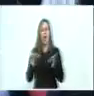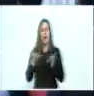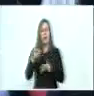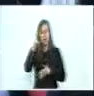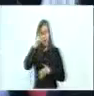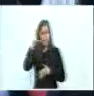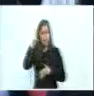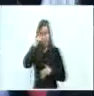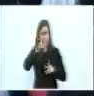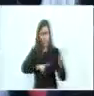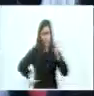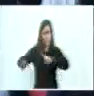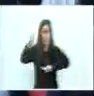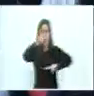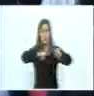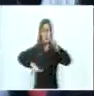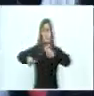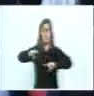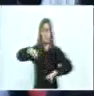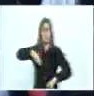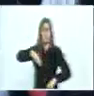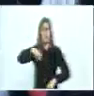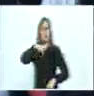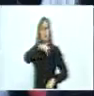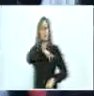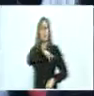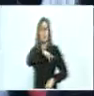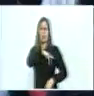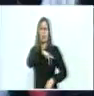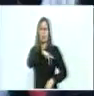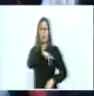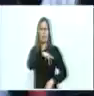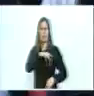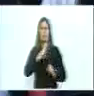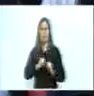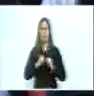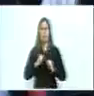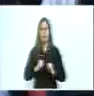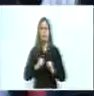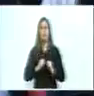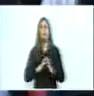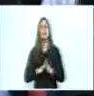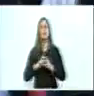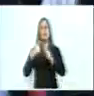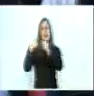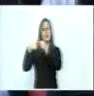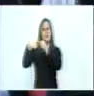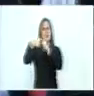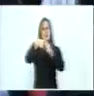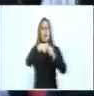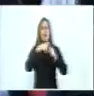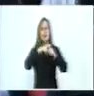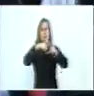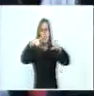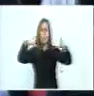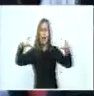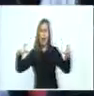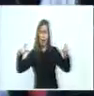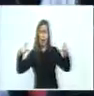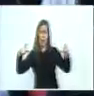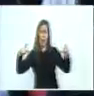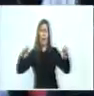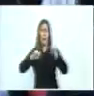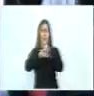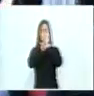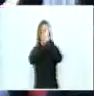segunda avaliação do Ministério Público Federal, no situado entre as cidades com maior estrutura de transparência